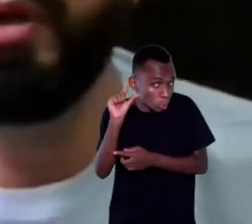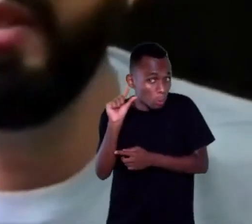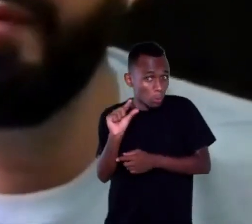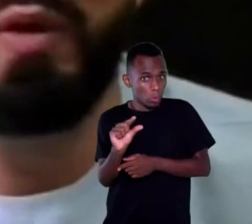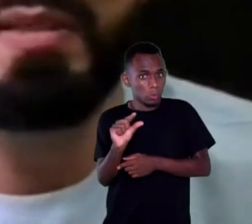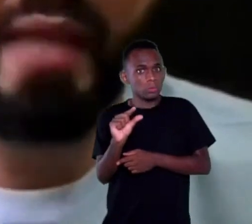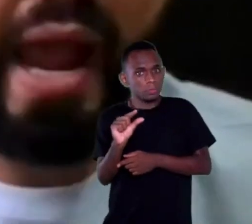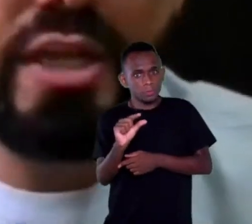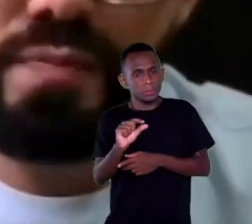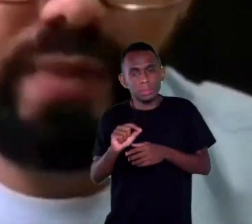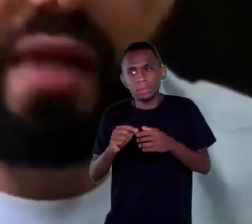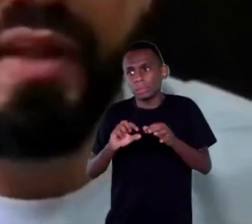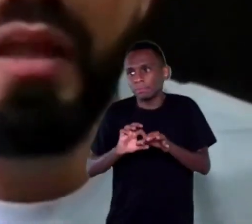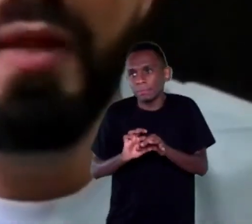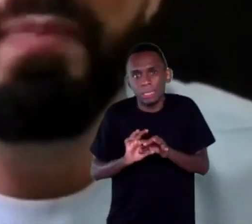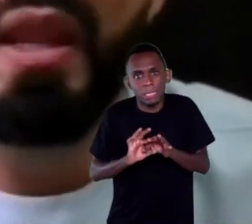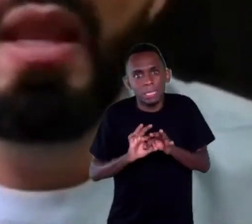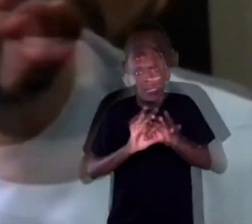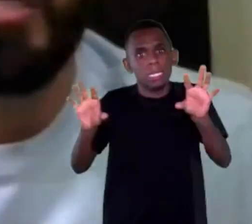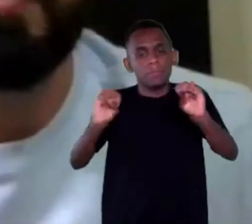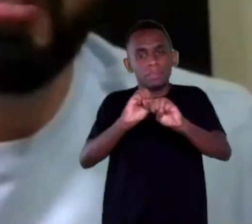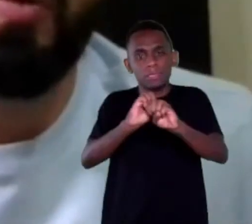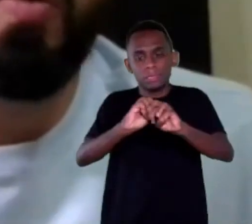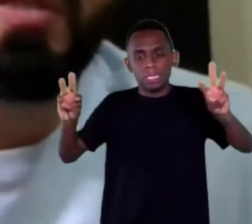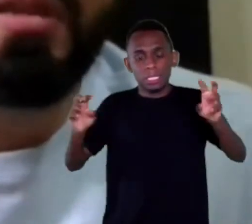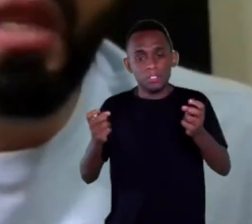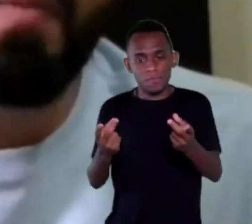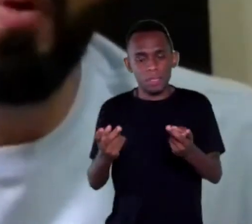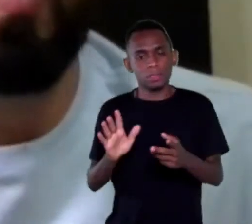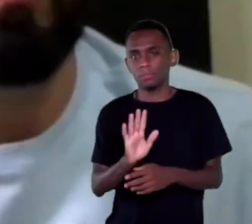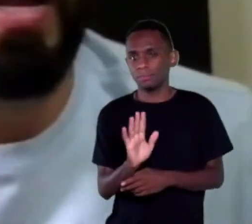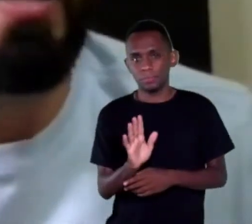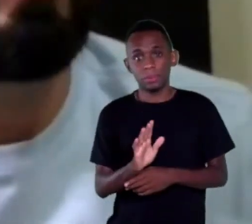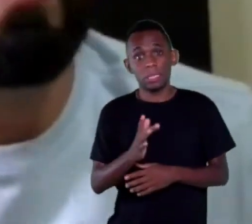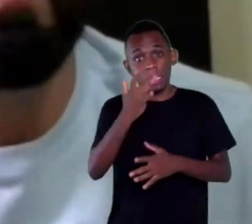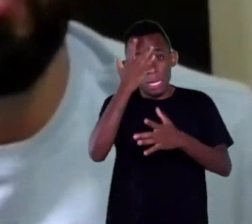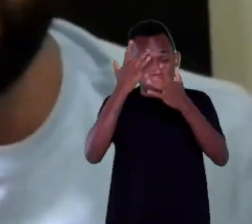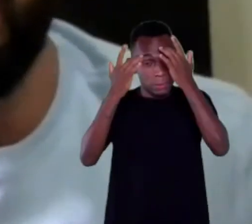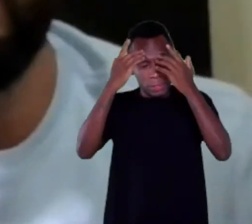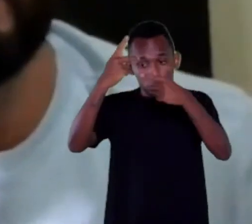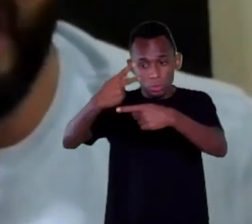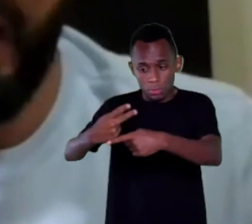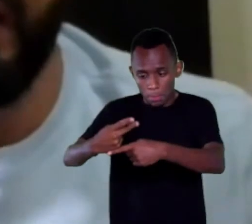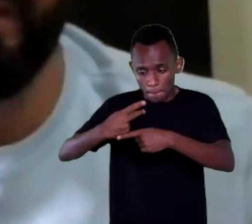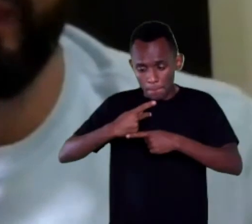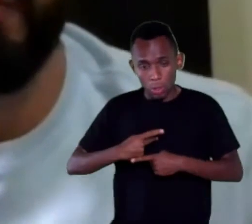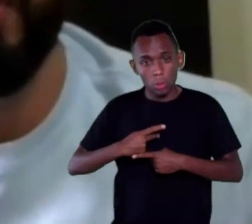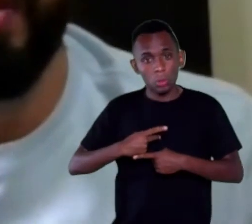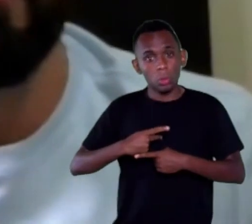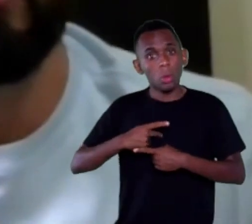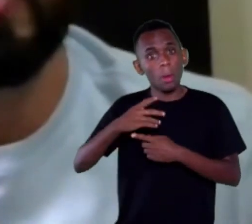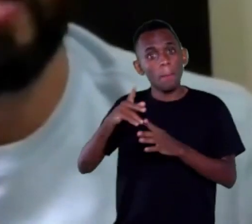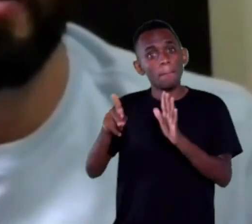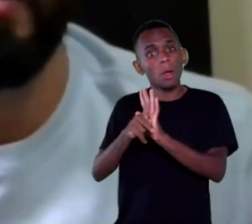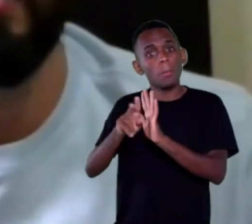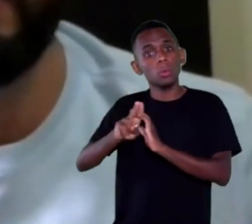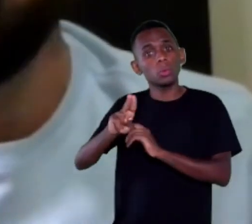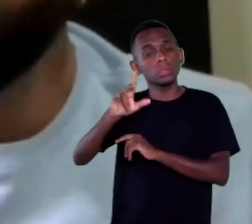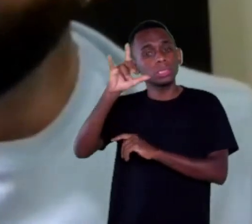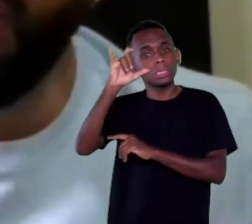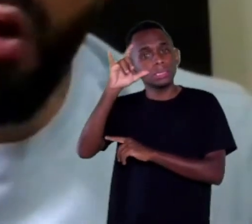está disponível em site para venda. As pessoas que têm me procuram no Instagram. No meu perfil